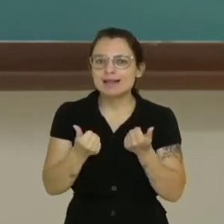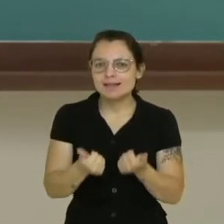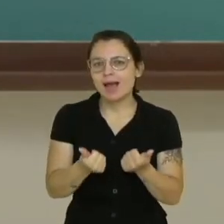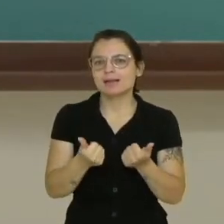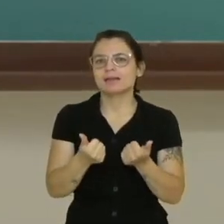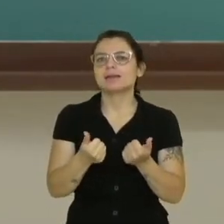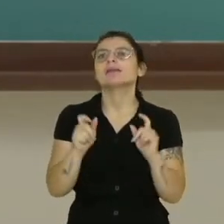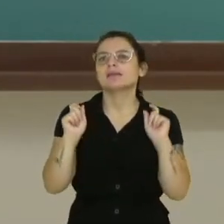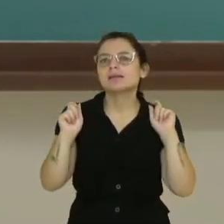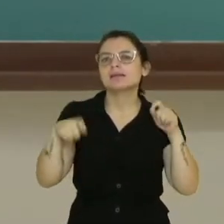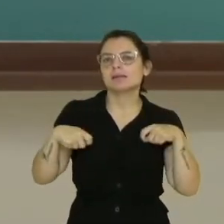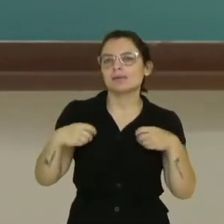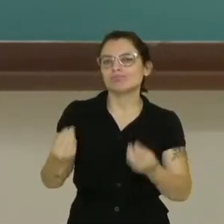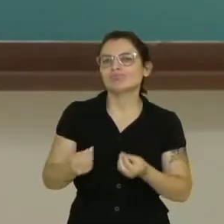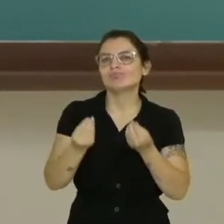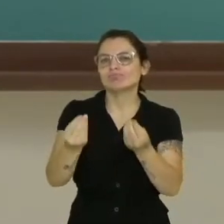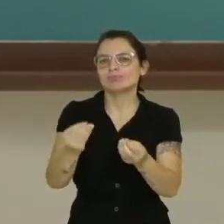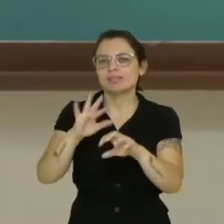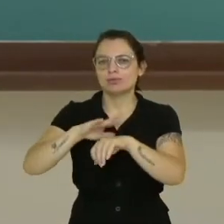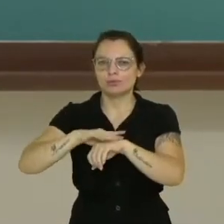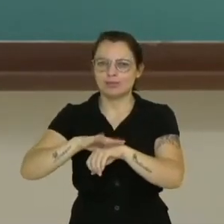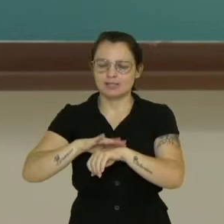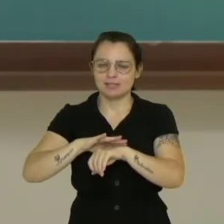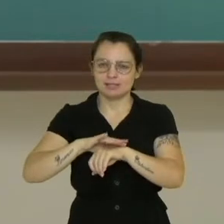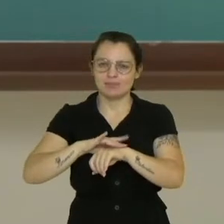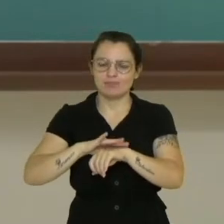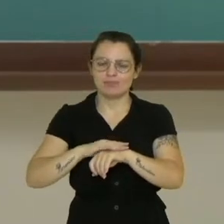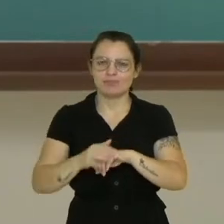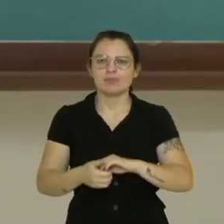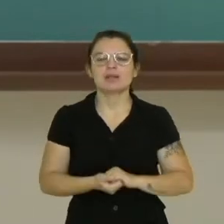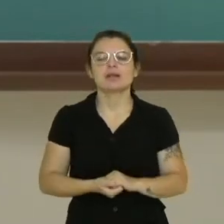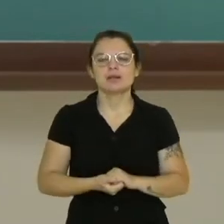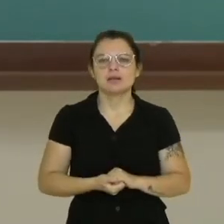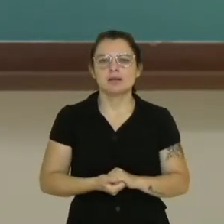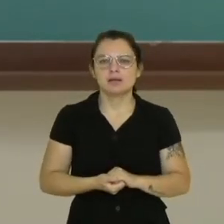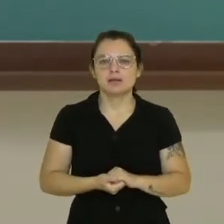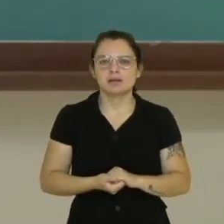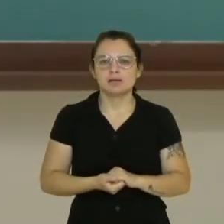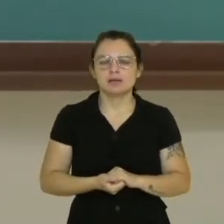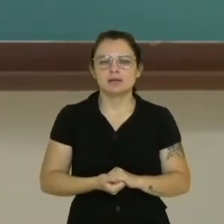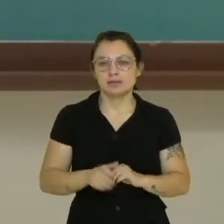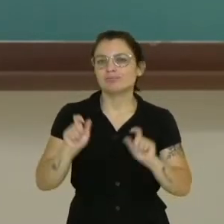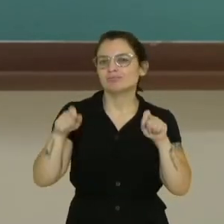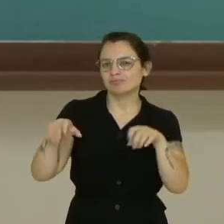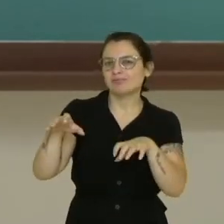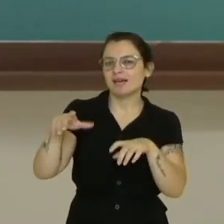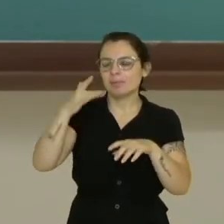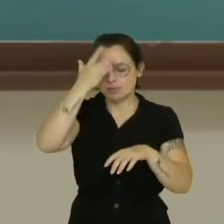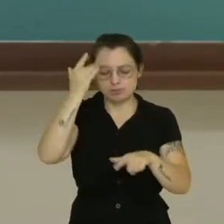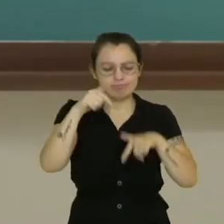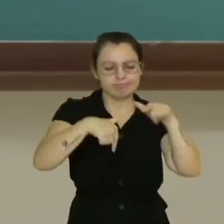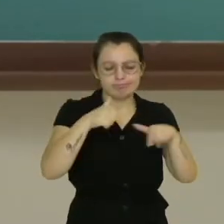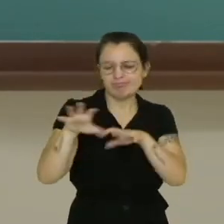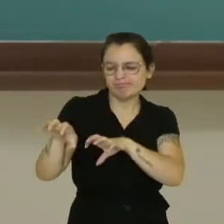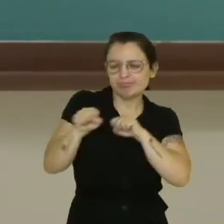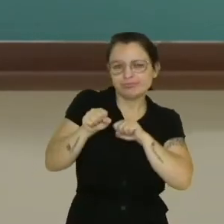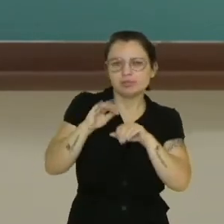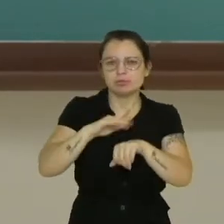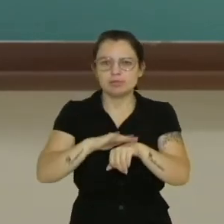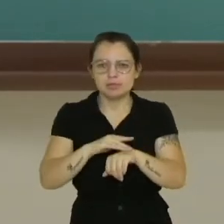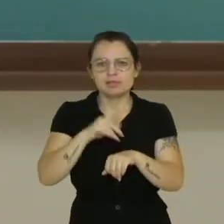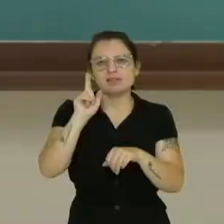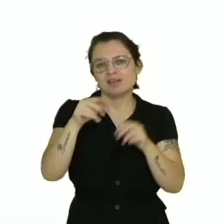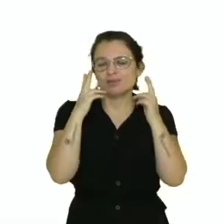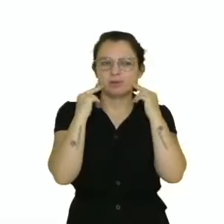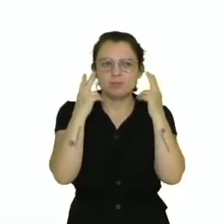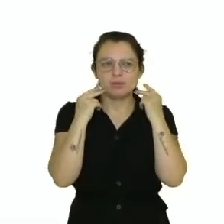doenças. Então, um ambiente insalubre é um ambiente que você possivelmente vai pegar uma doença. Isso aí era característica comum em todas as